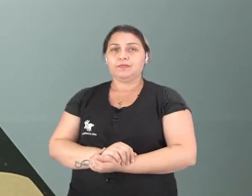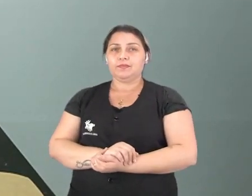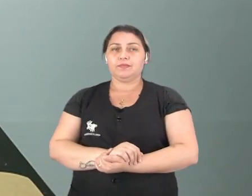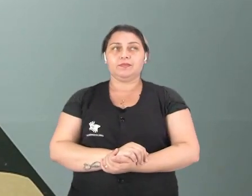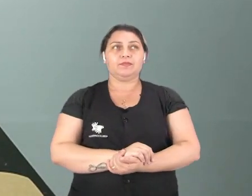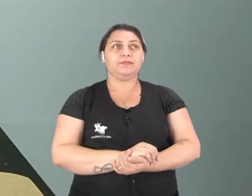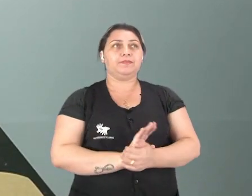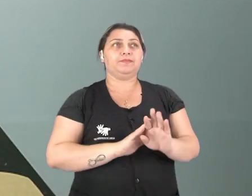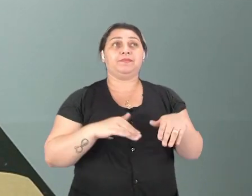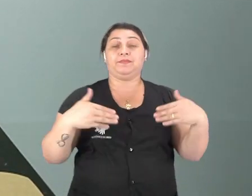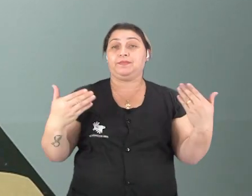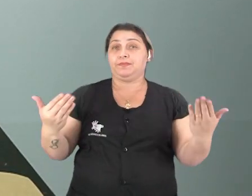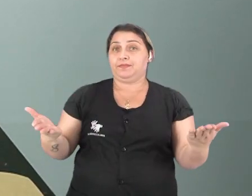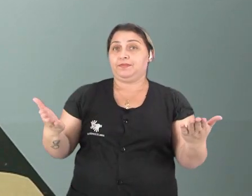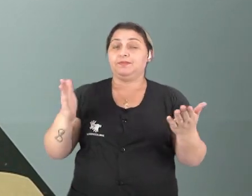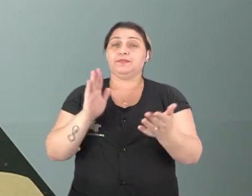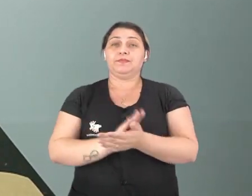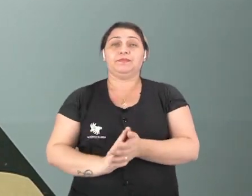Então,